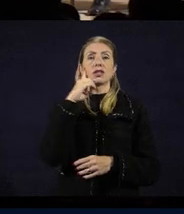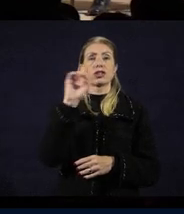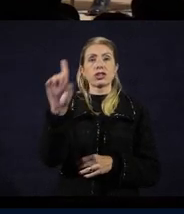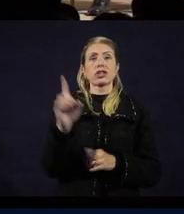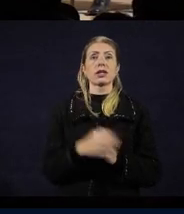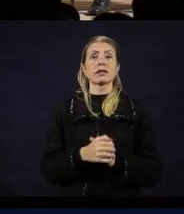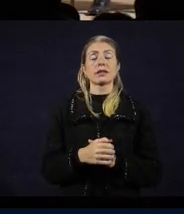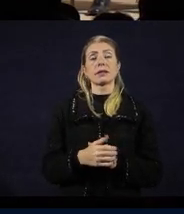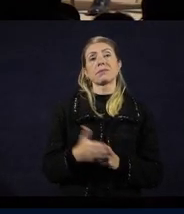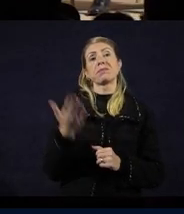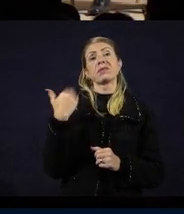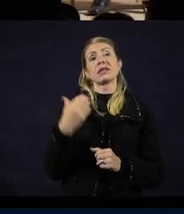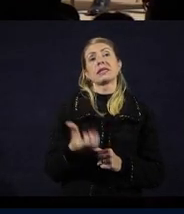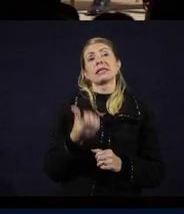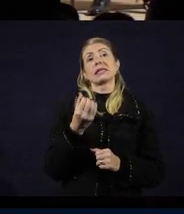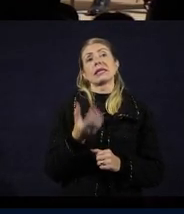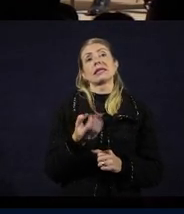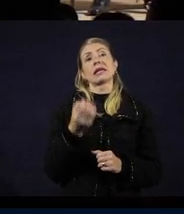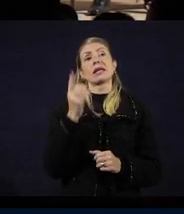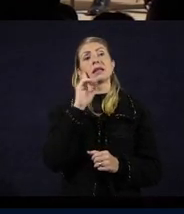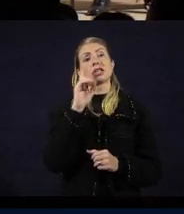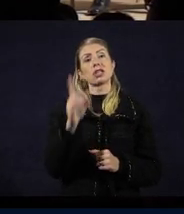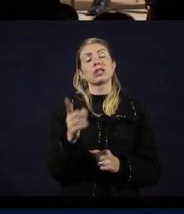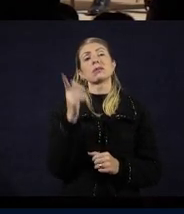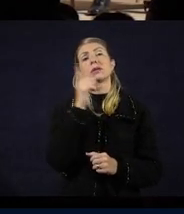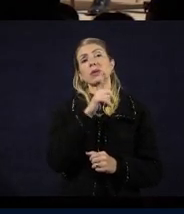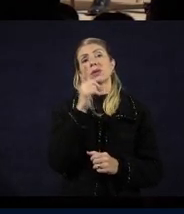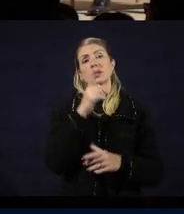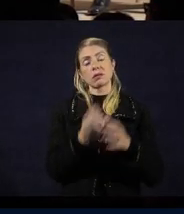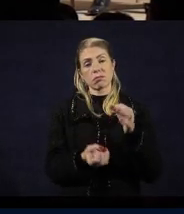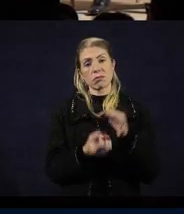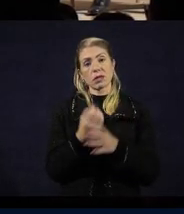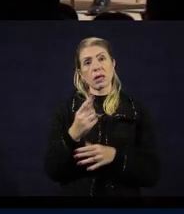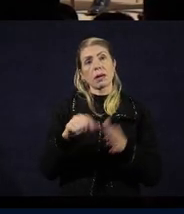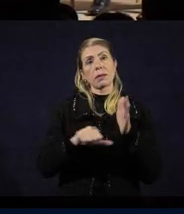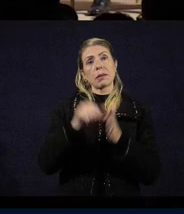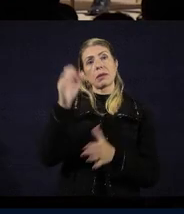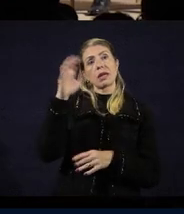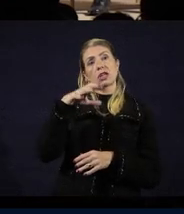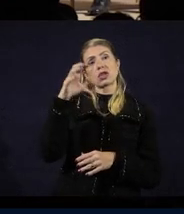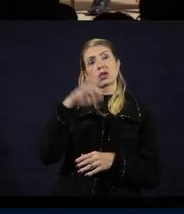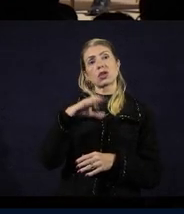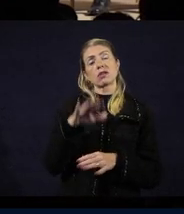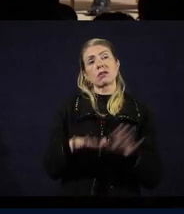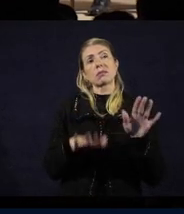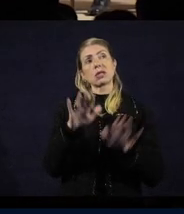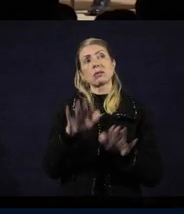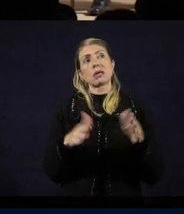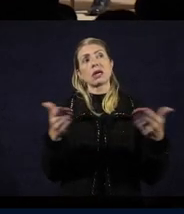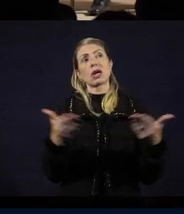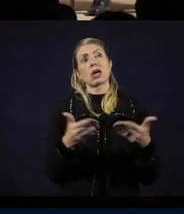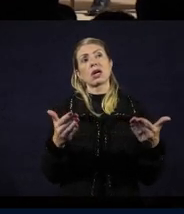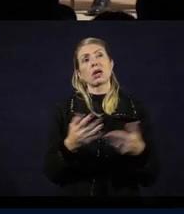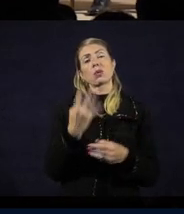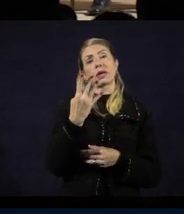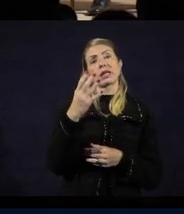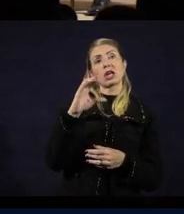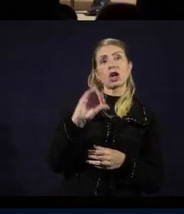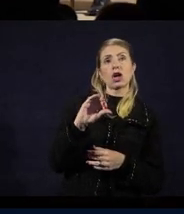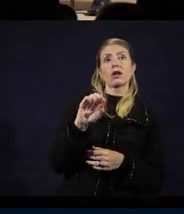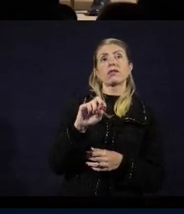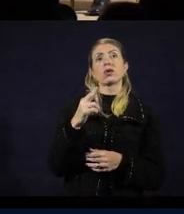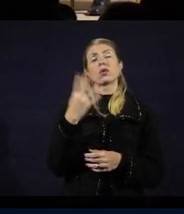60 dias até penduar para dar safrinha e pegar a primeira chuva hoje 49 47